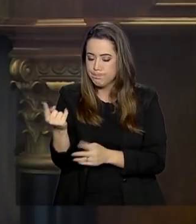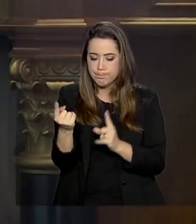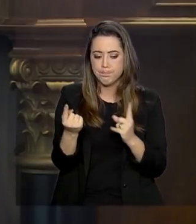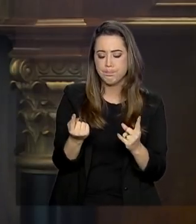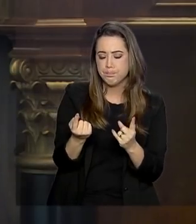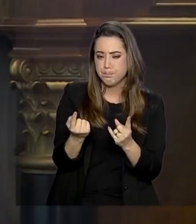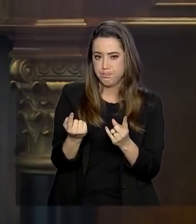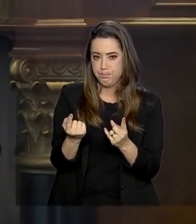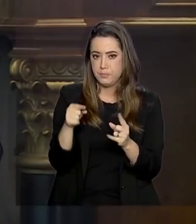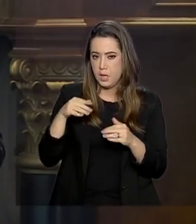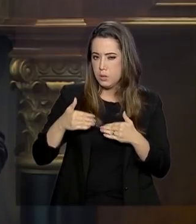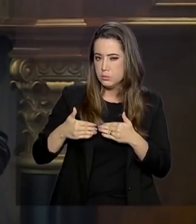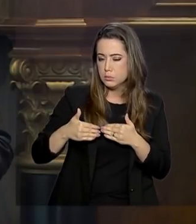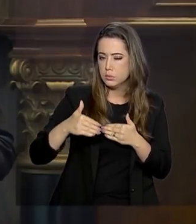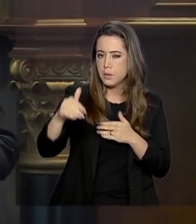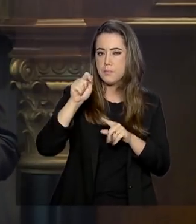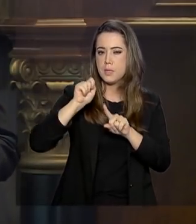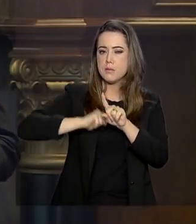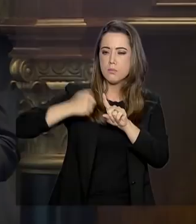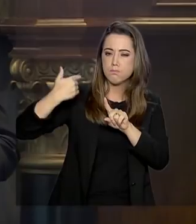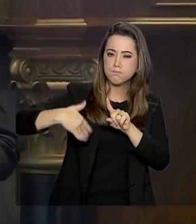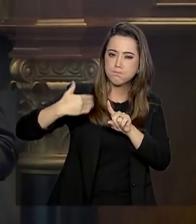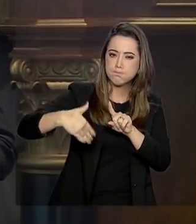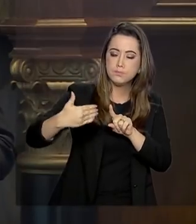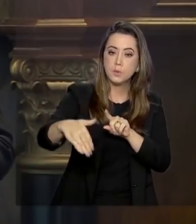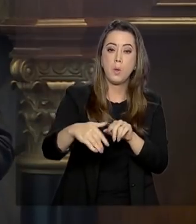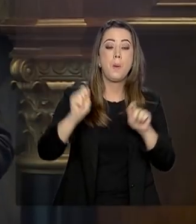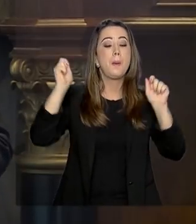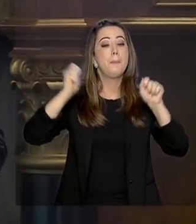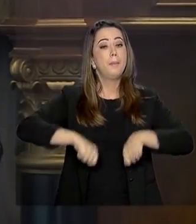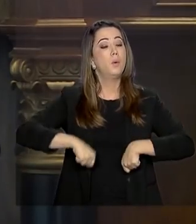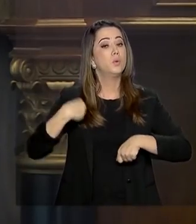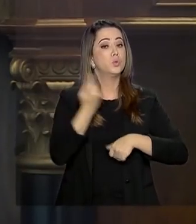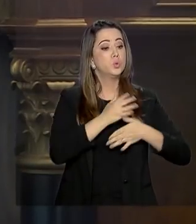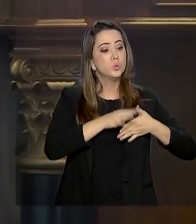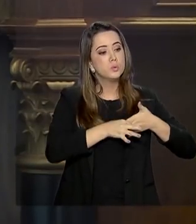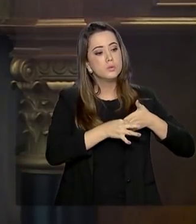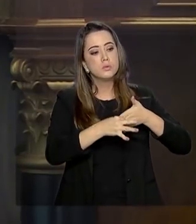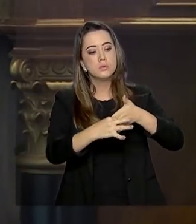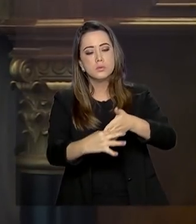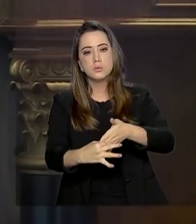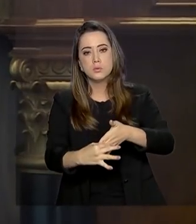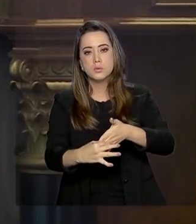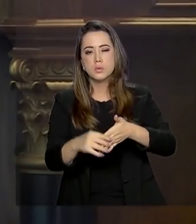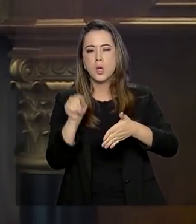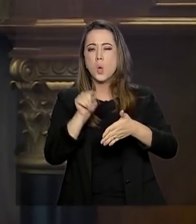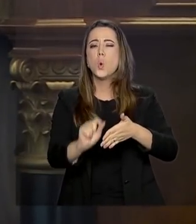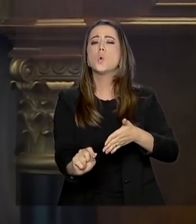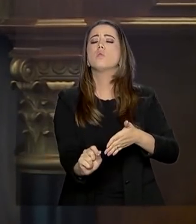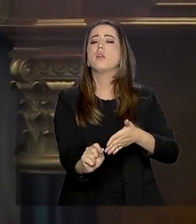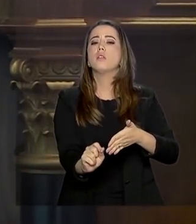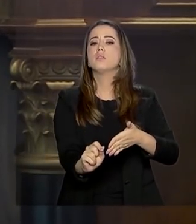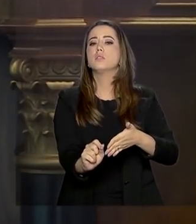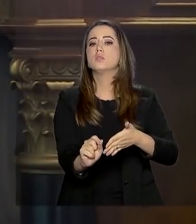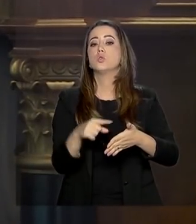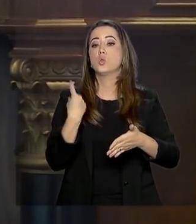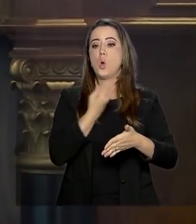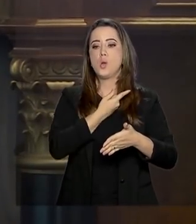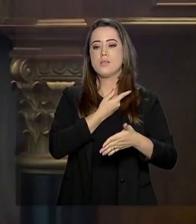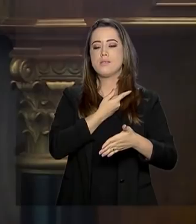ao longo desses últimos meses pode nos levar a irmanados,